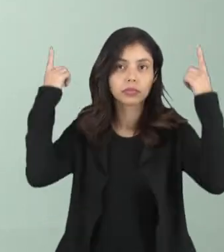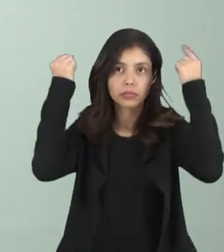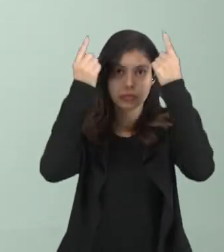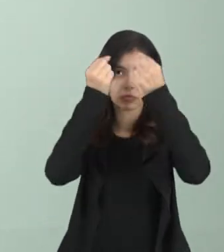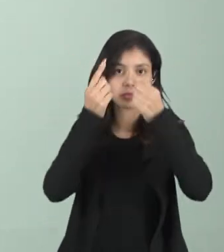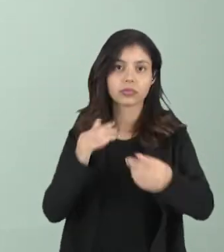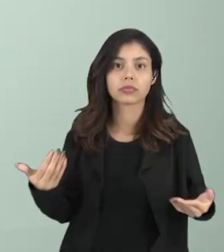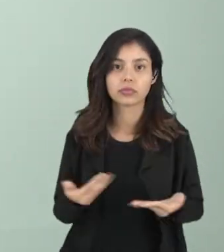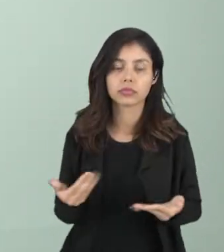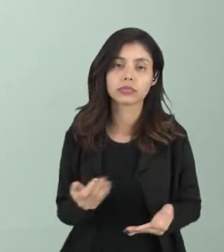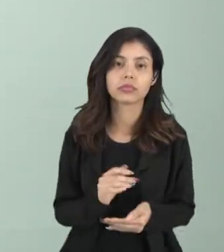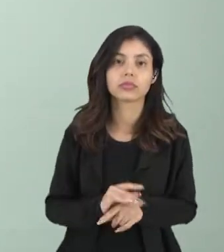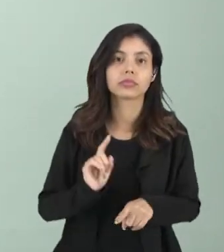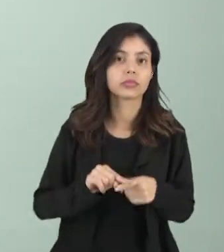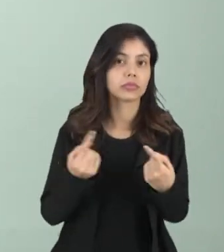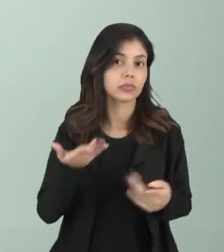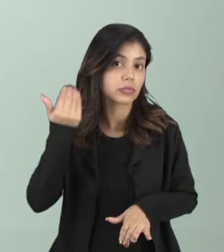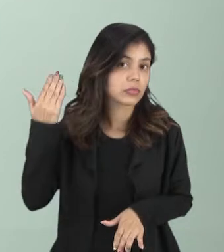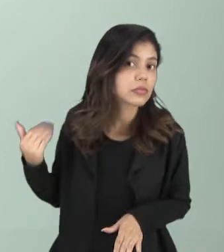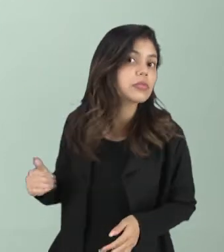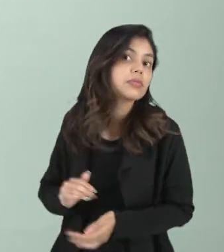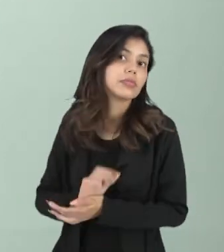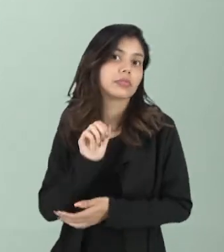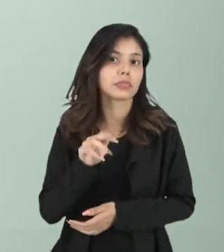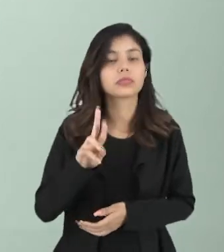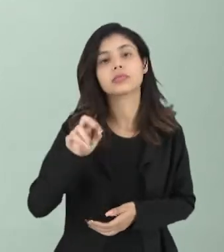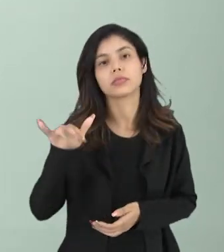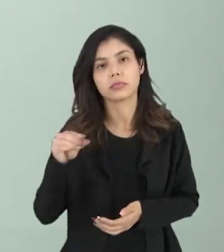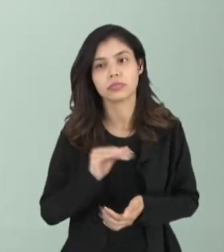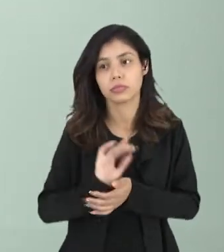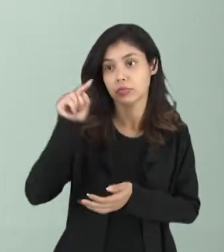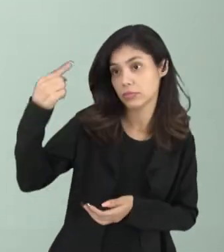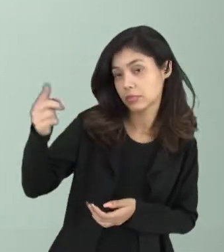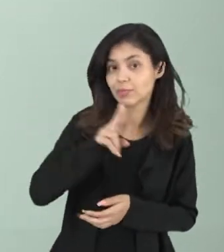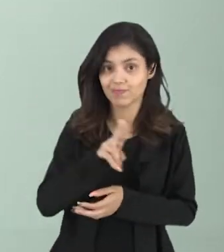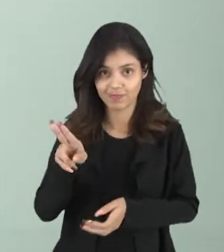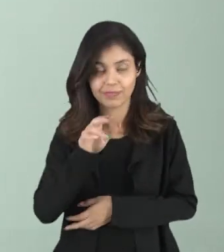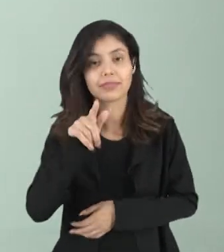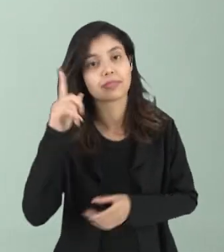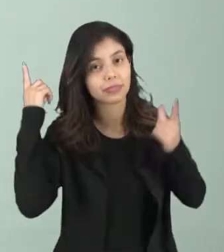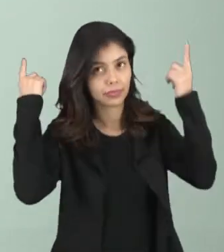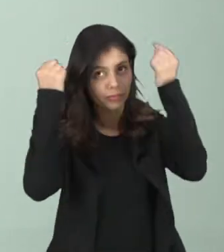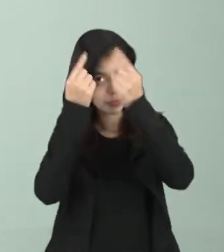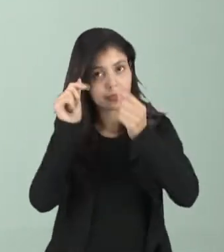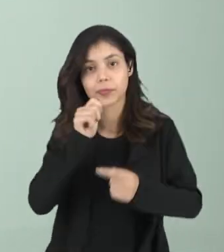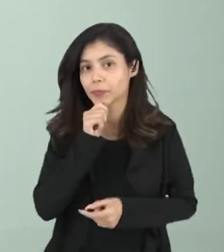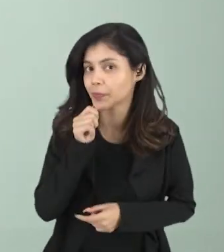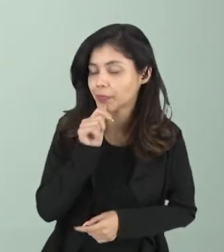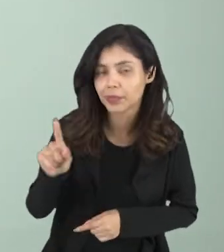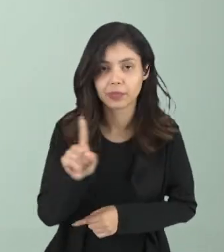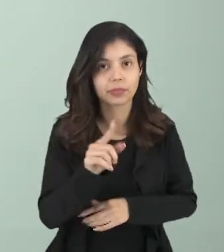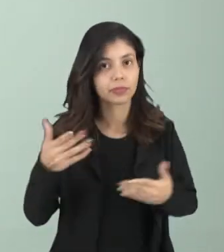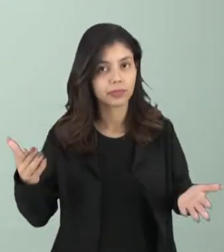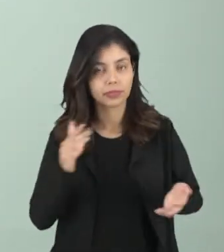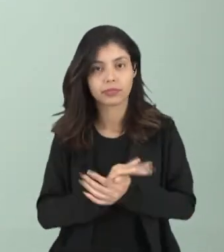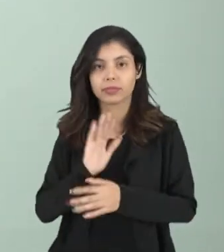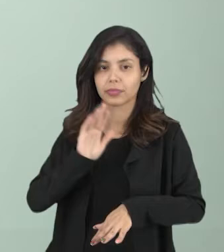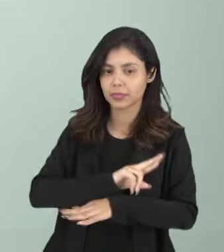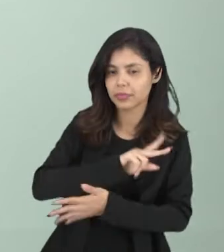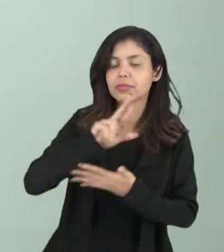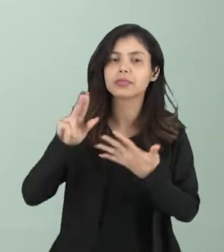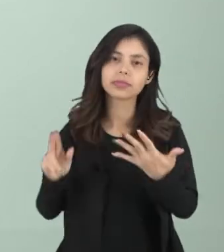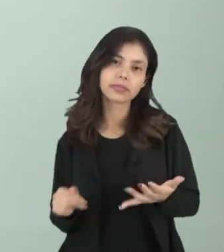mas antigamente não era Grécia, né? Até anacronismo chamar aquilo de Grécia, porque ainda não era Grécia. Então, são